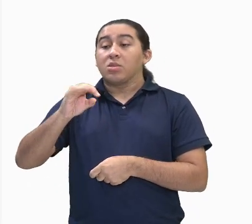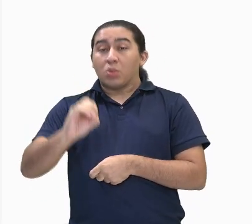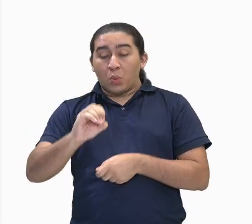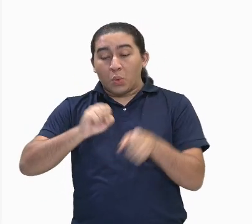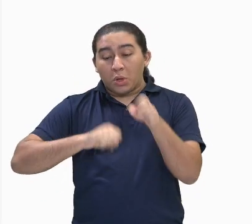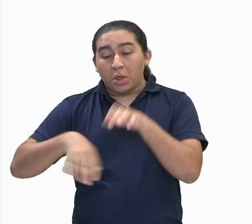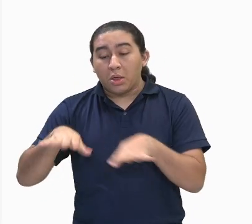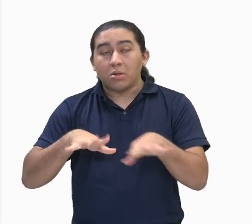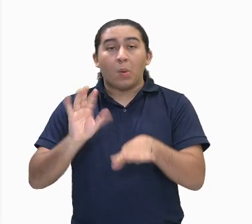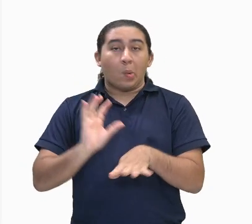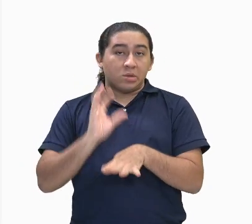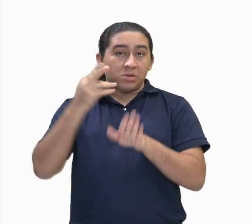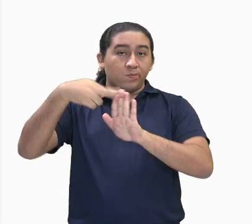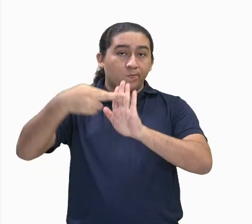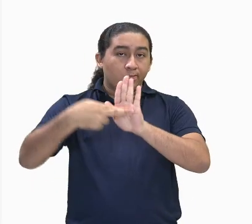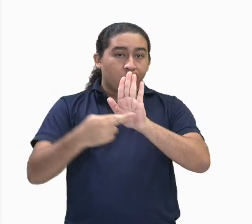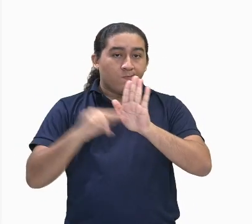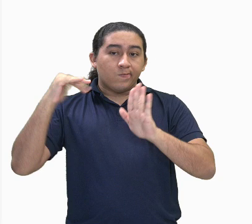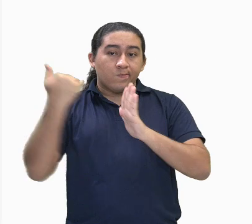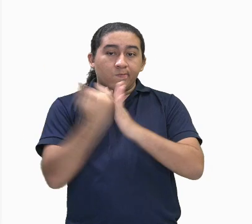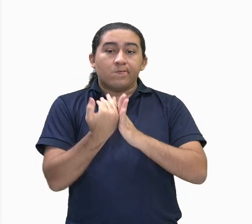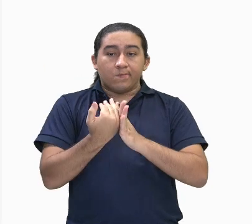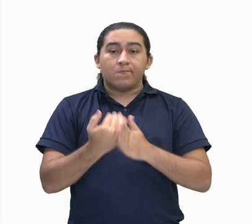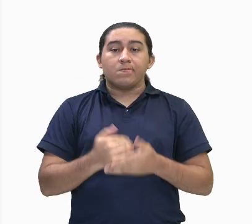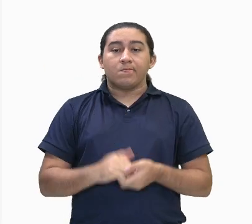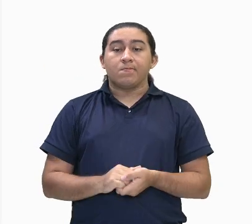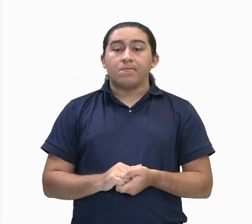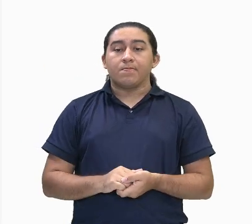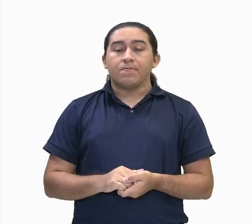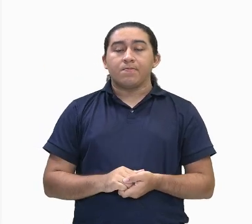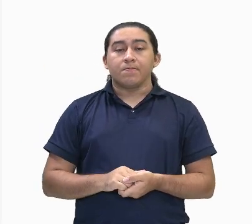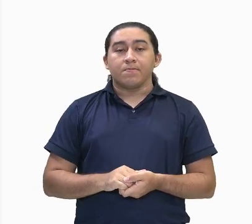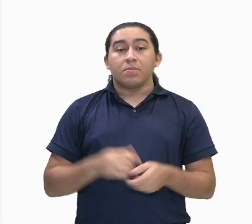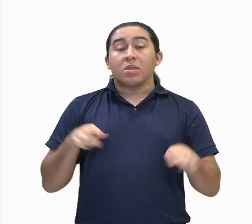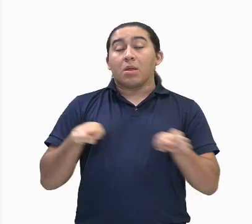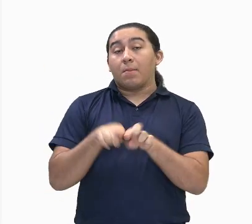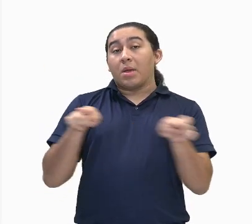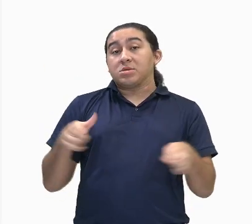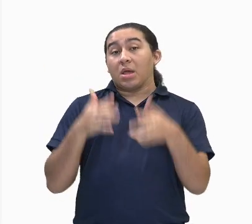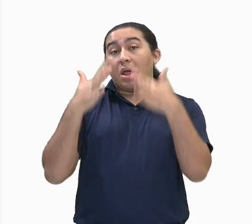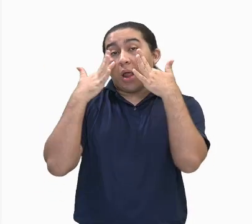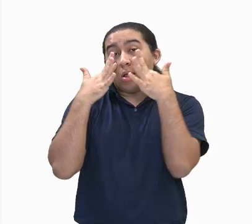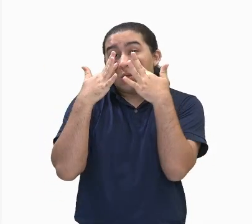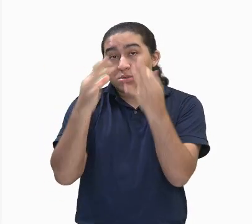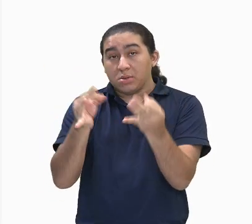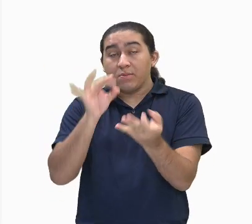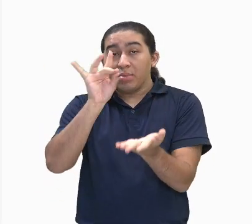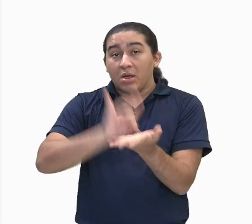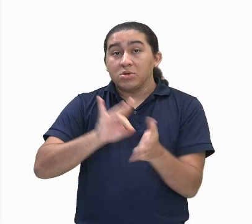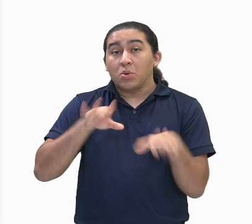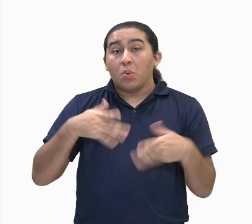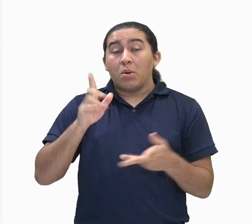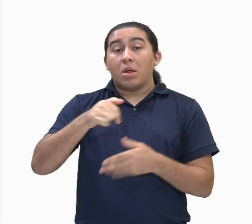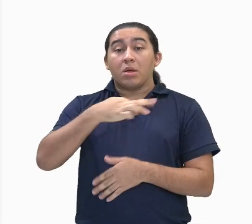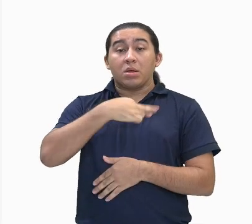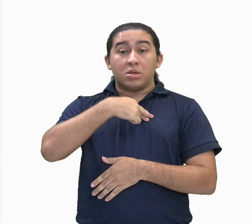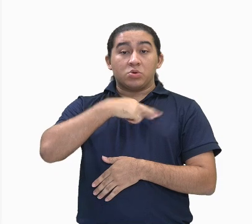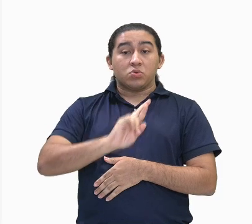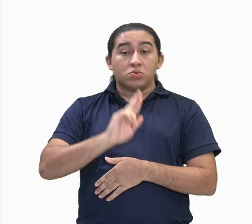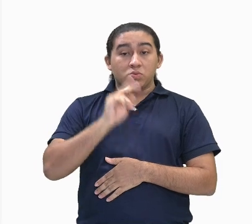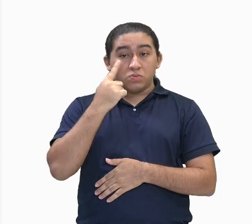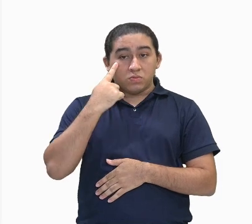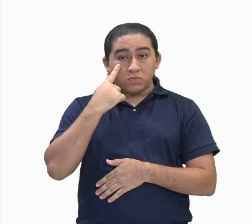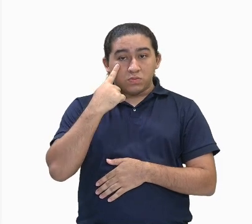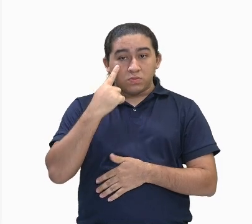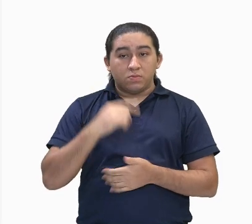dimensão jurídica. Vamos nos deter no que interessa realmente para nós, que são os ritos religiosos. Vamos ver o